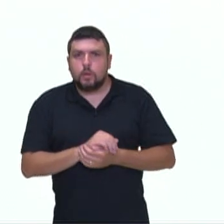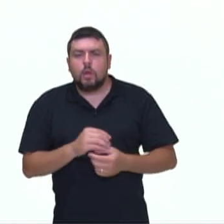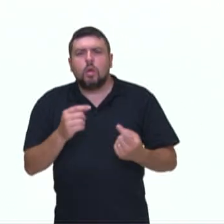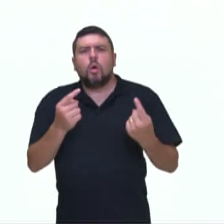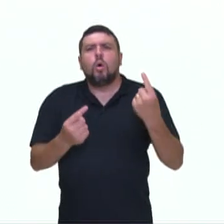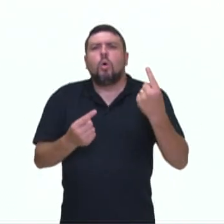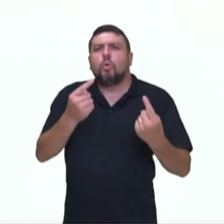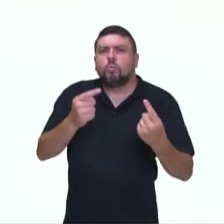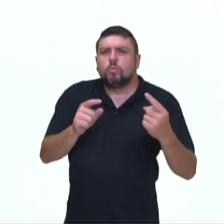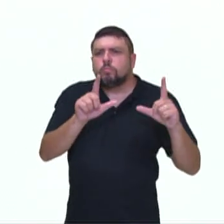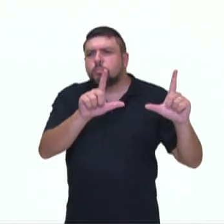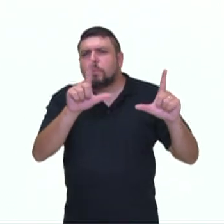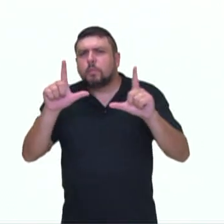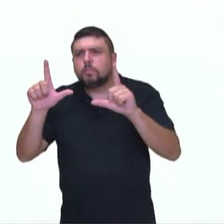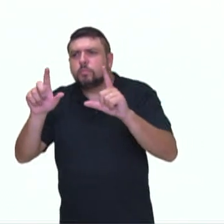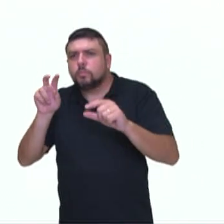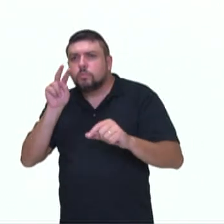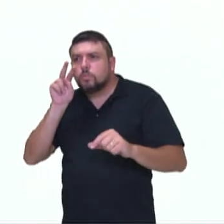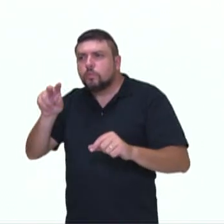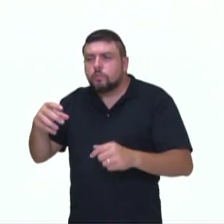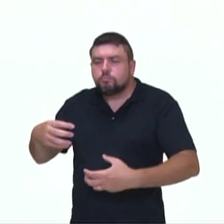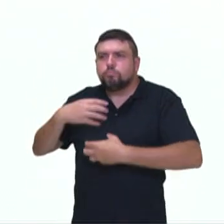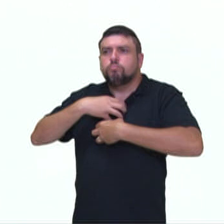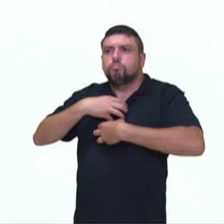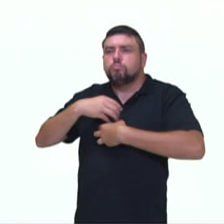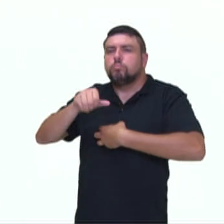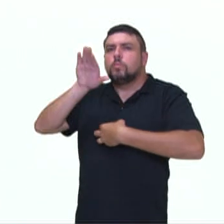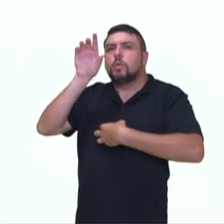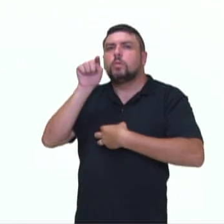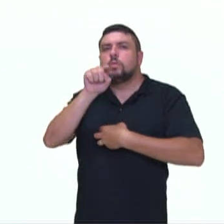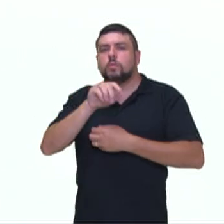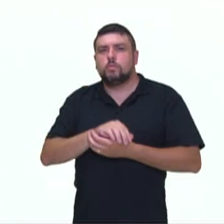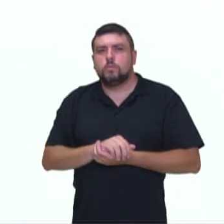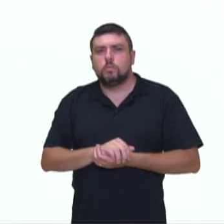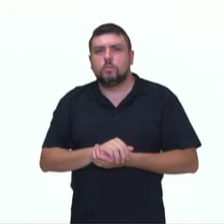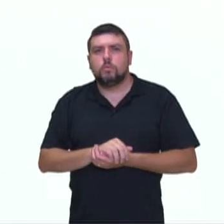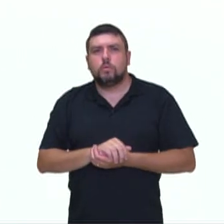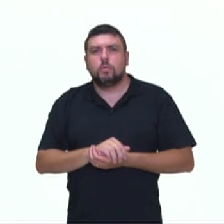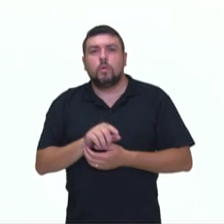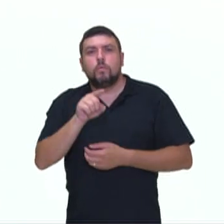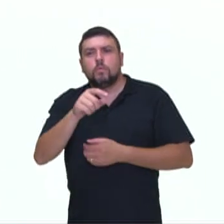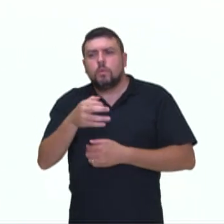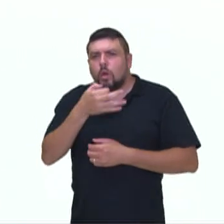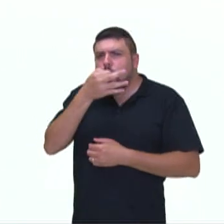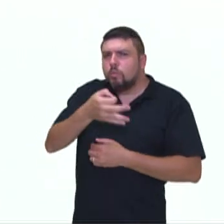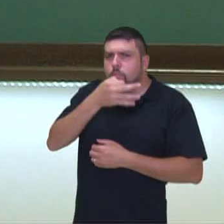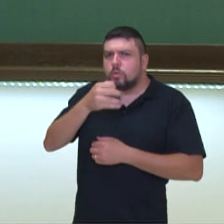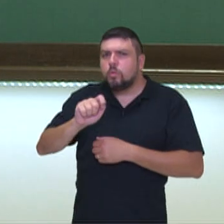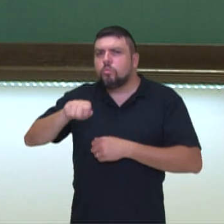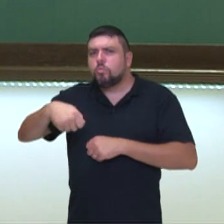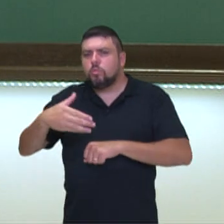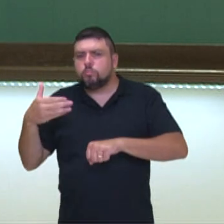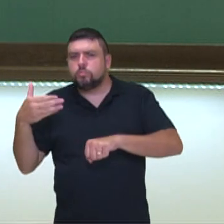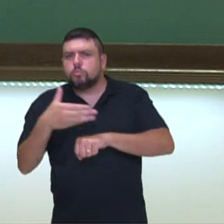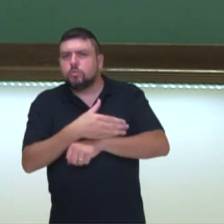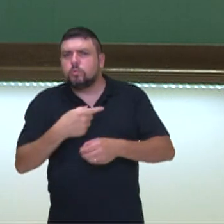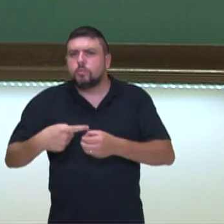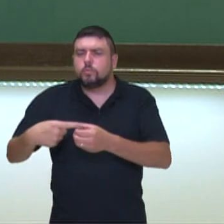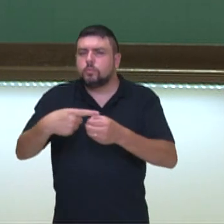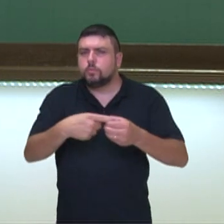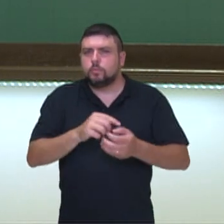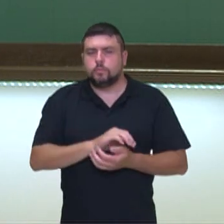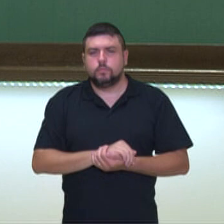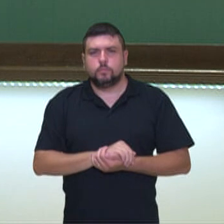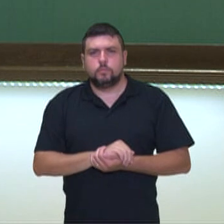atenção? Por quê? Qual a sua opinião a respeito das intervenções urbanas? Então, a partir dessas